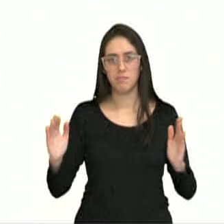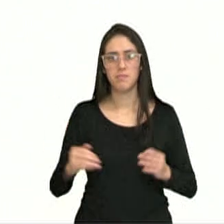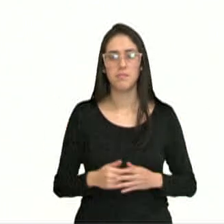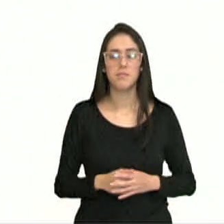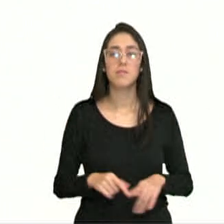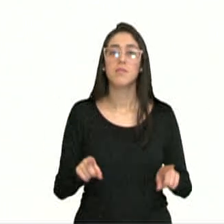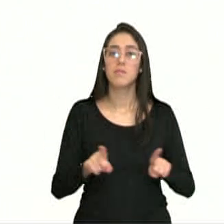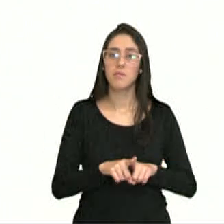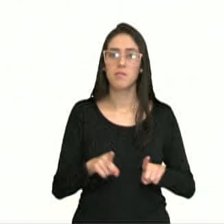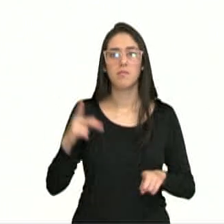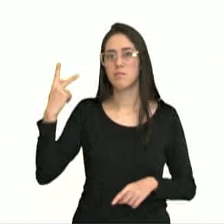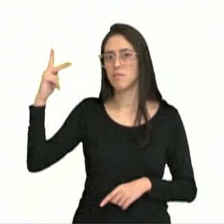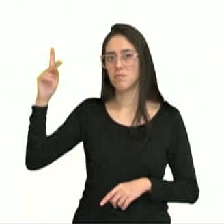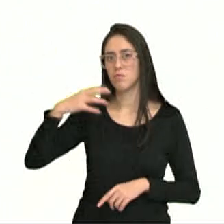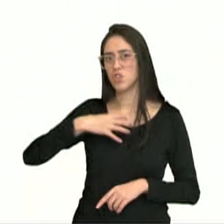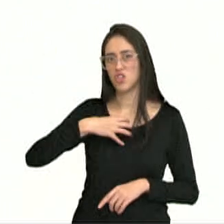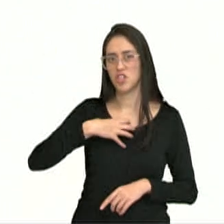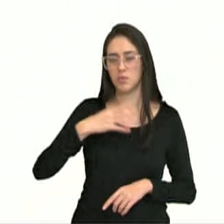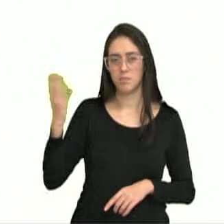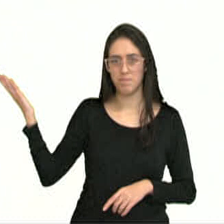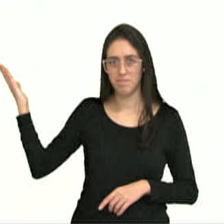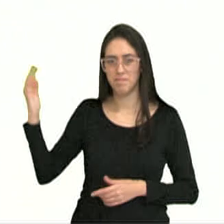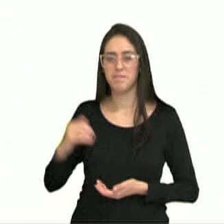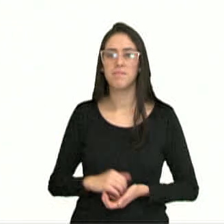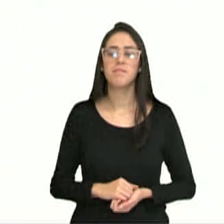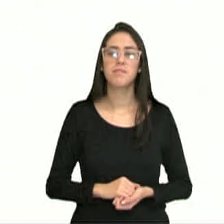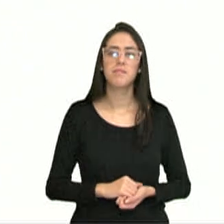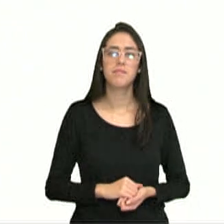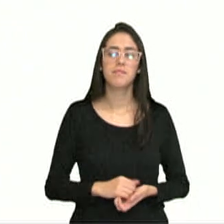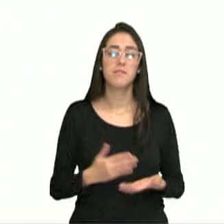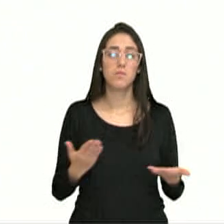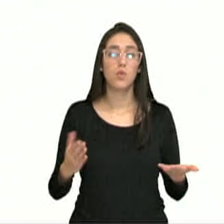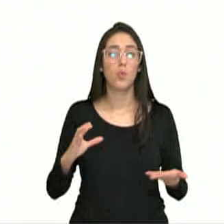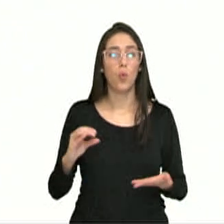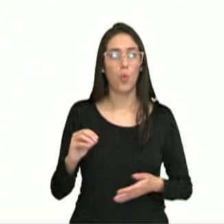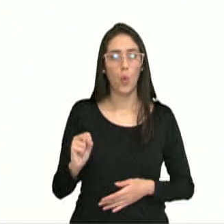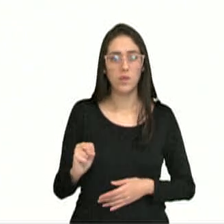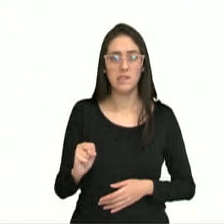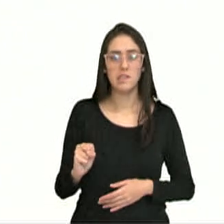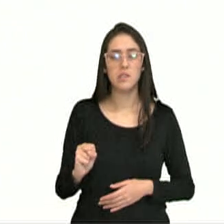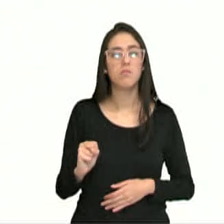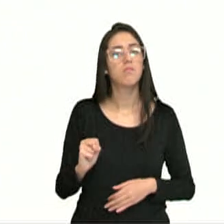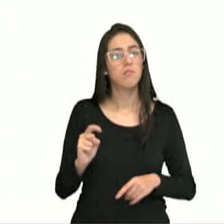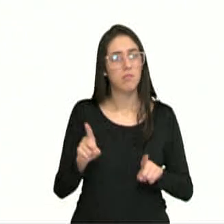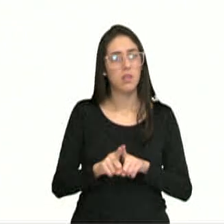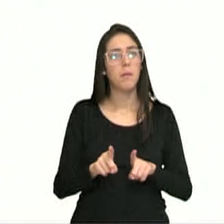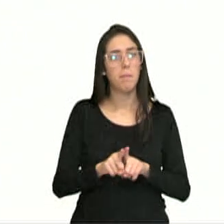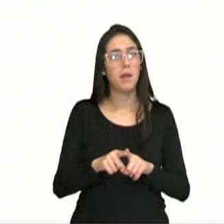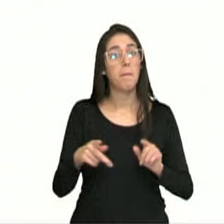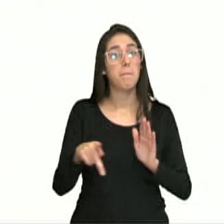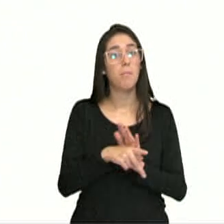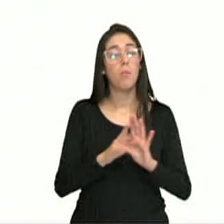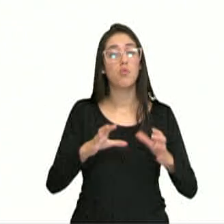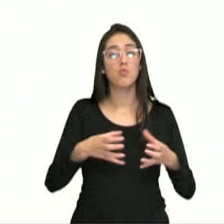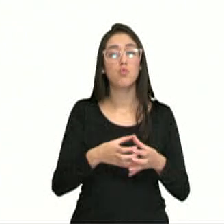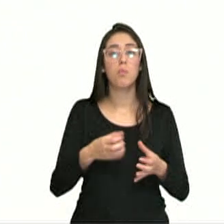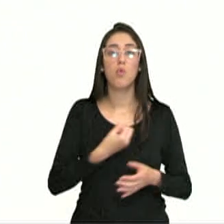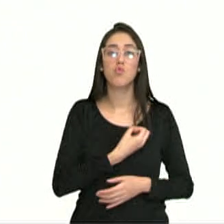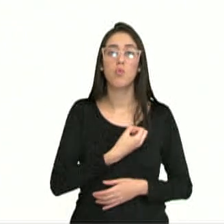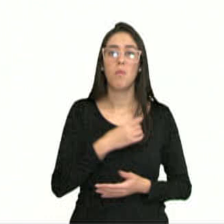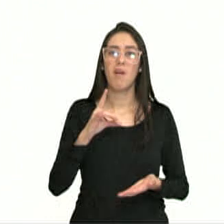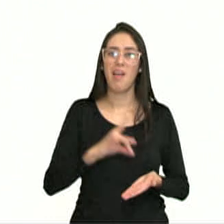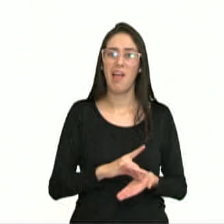representamos dessa forma. O domínio da função cosseno também pertence aos reais. Não